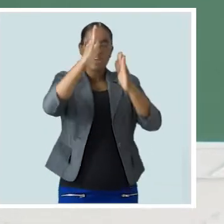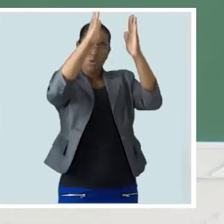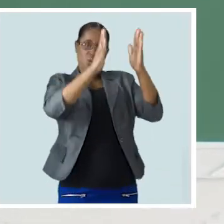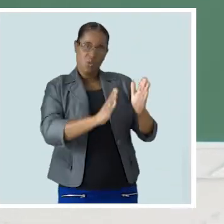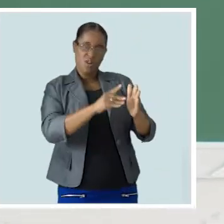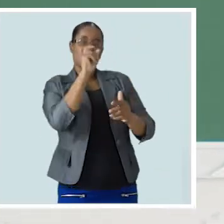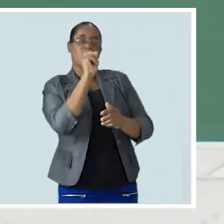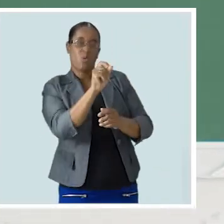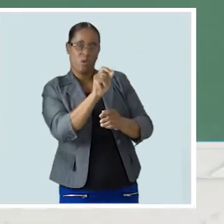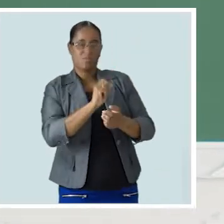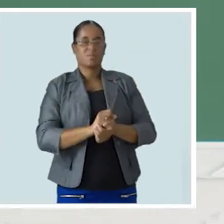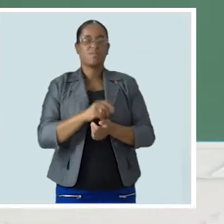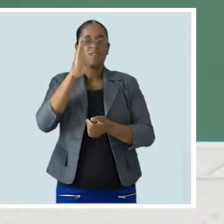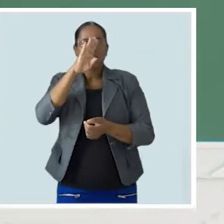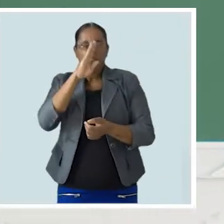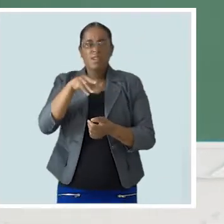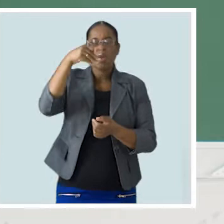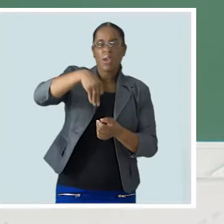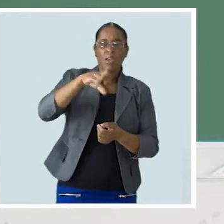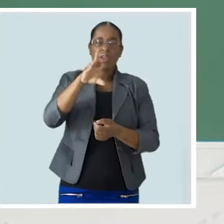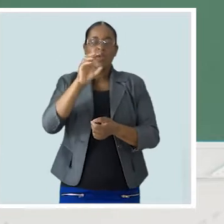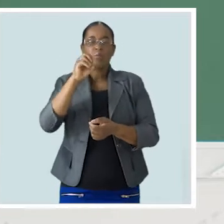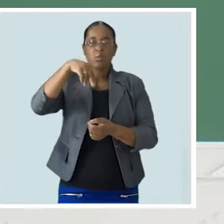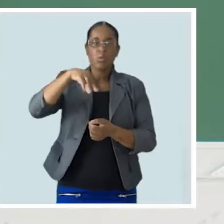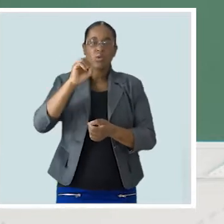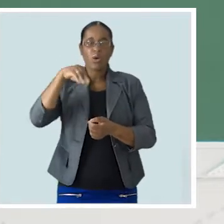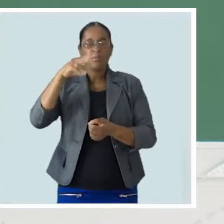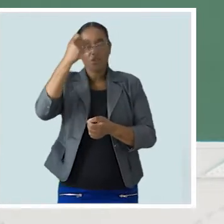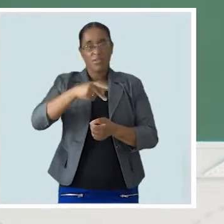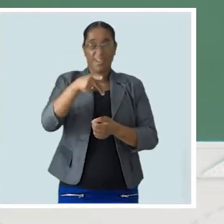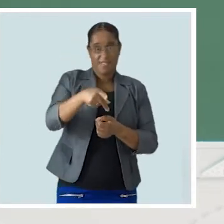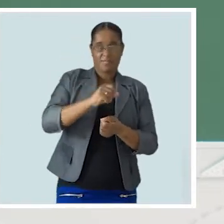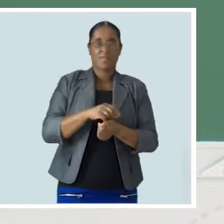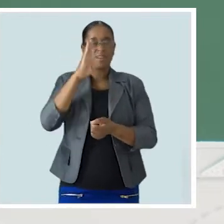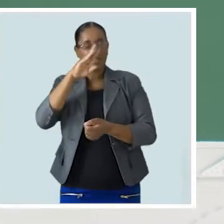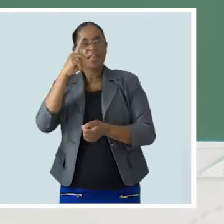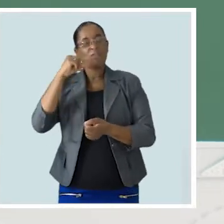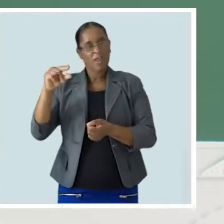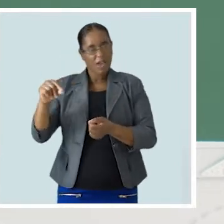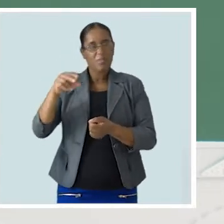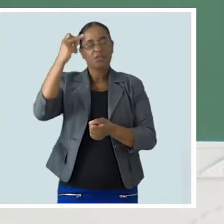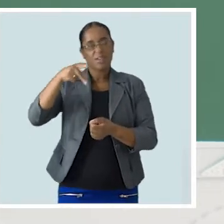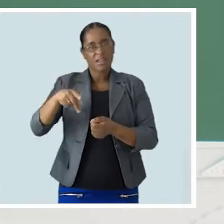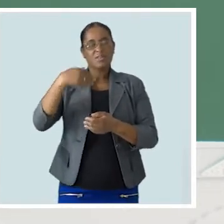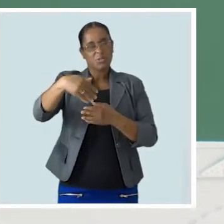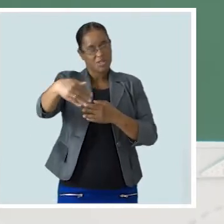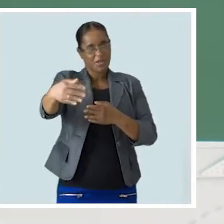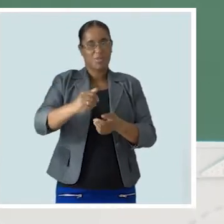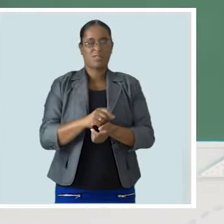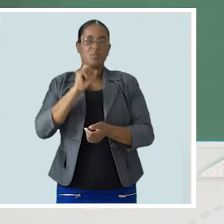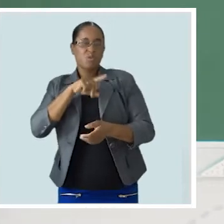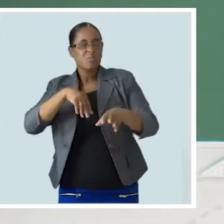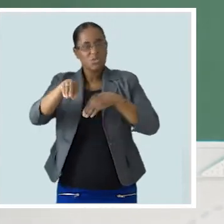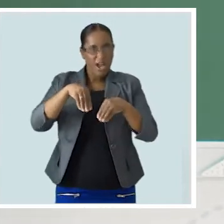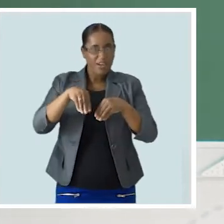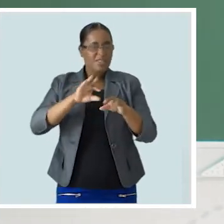nomes. Se se trata de um pronome, fica aqui. Se se trata de um verbo, assim sucessivamente. Podemos jogar? Estão prontos para